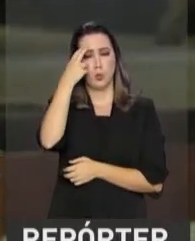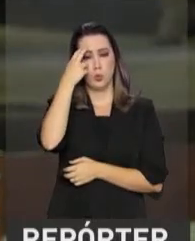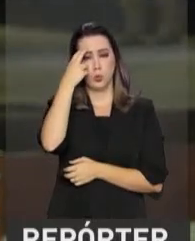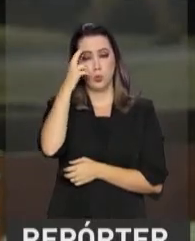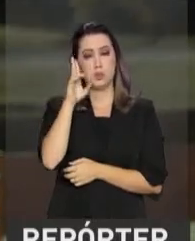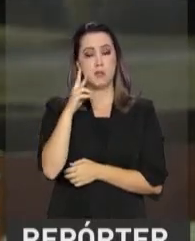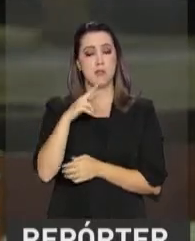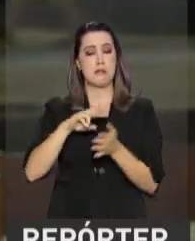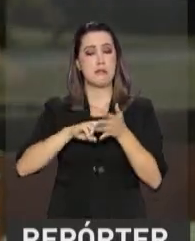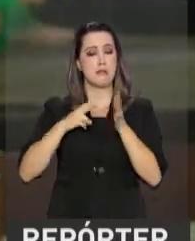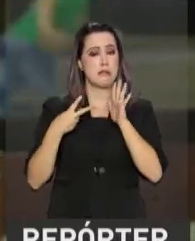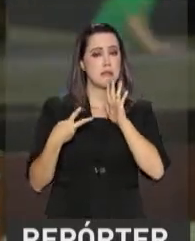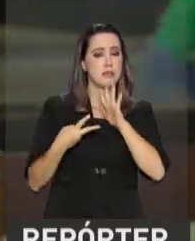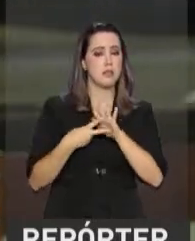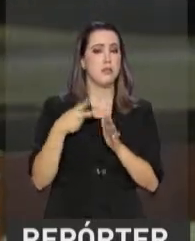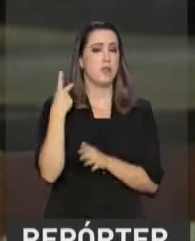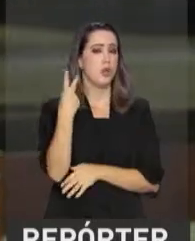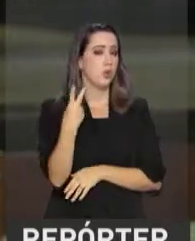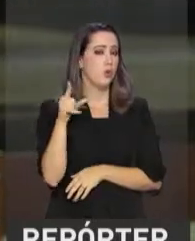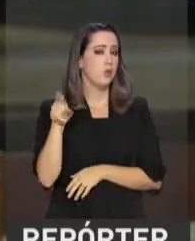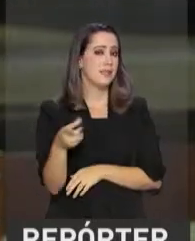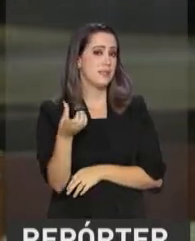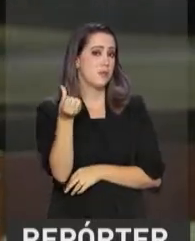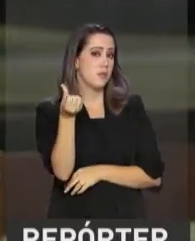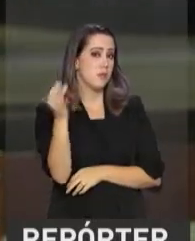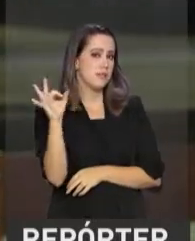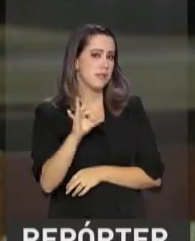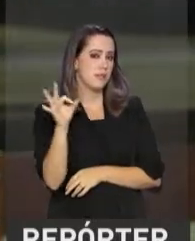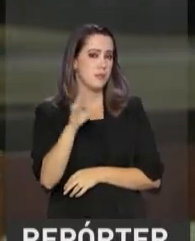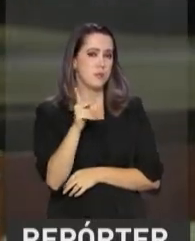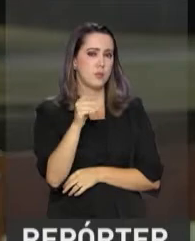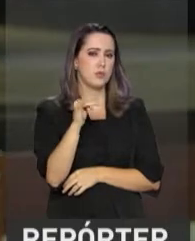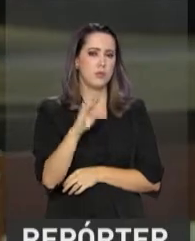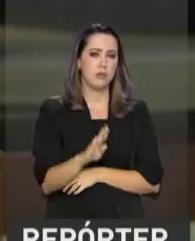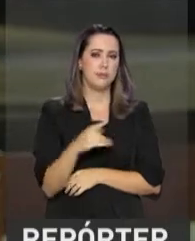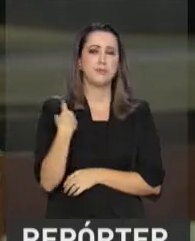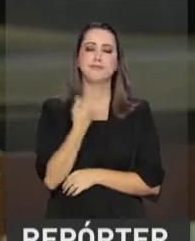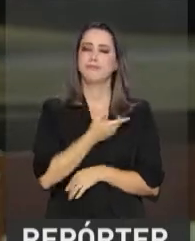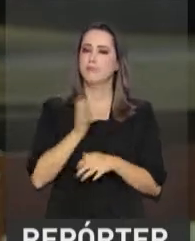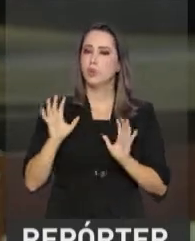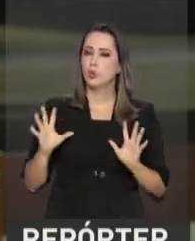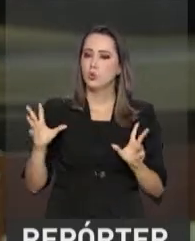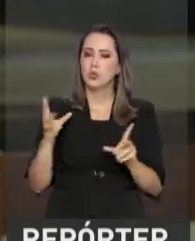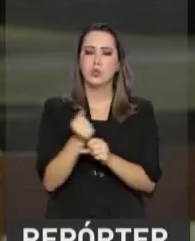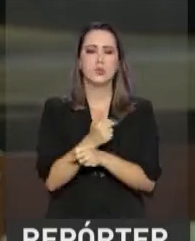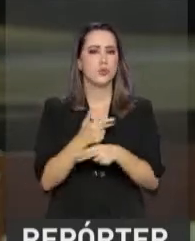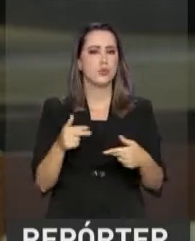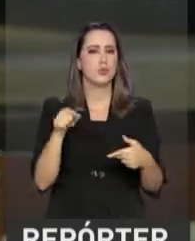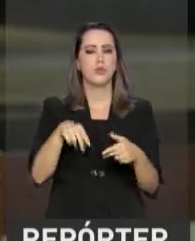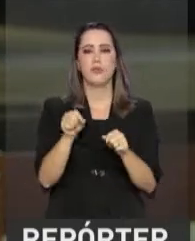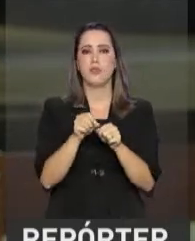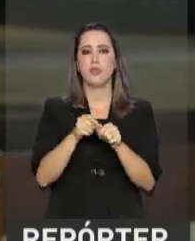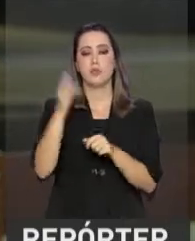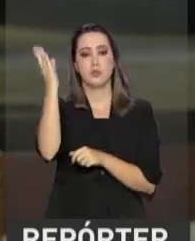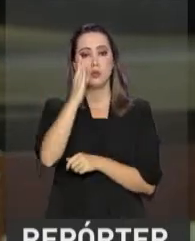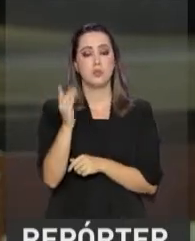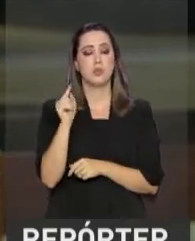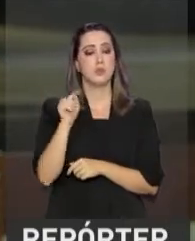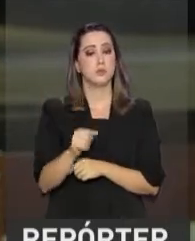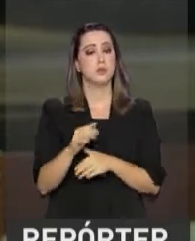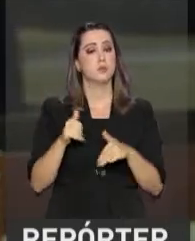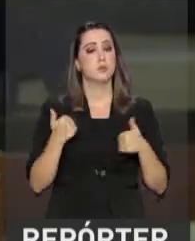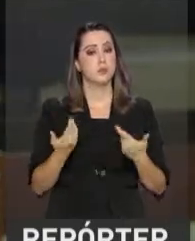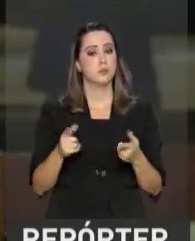de 2,6% do PIB, Produto Interno Bruto Brasileiro, que é a soma de todas as riquezas produzidas aqui no